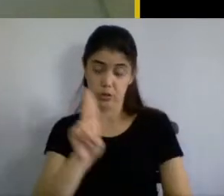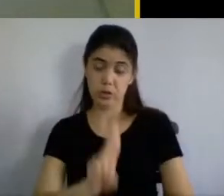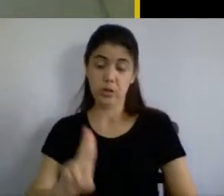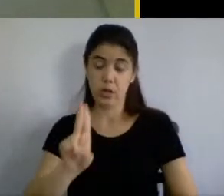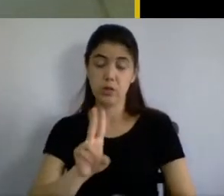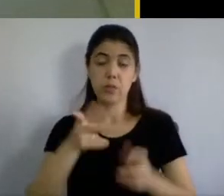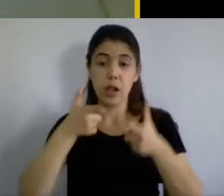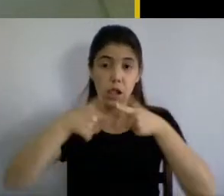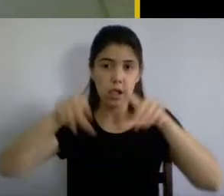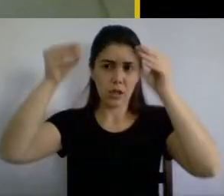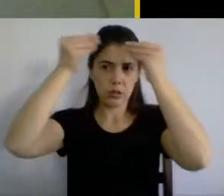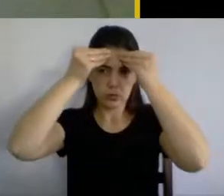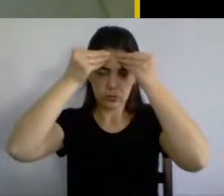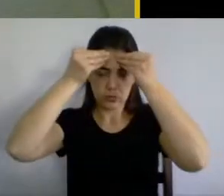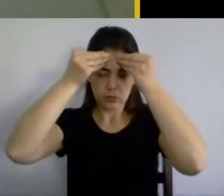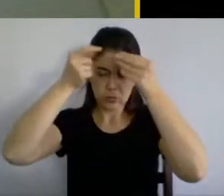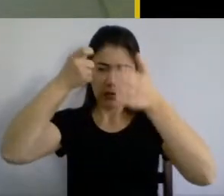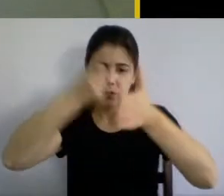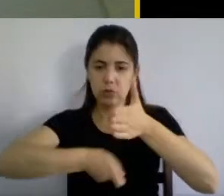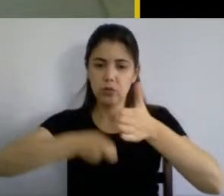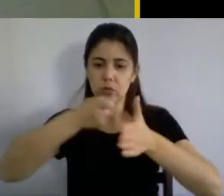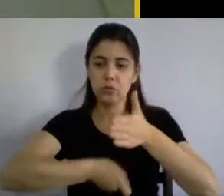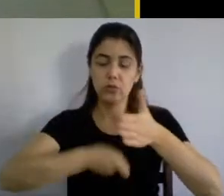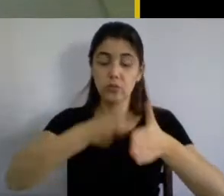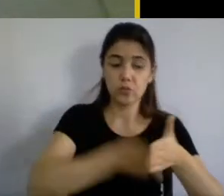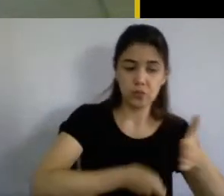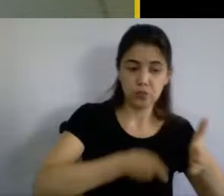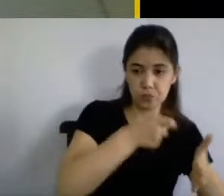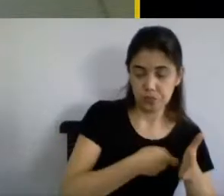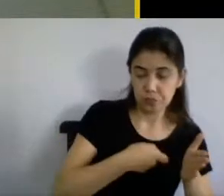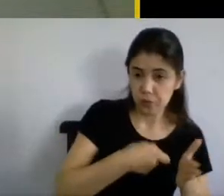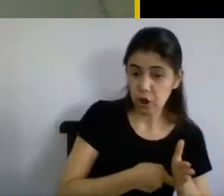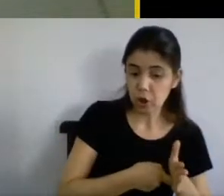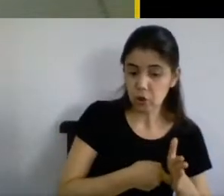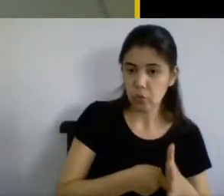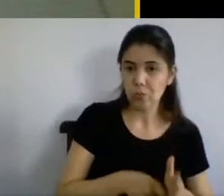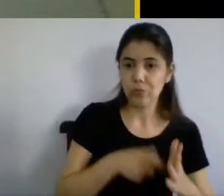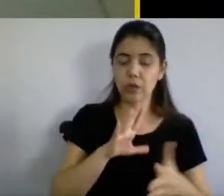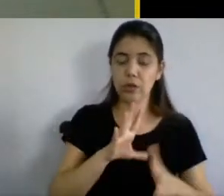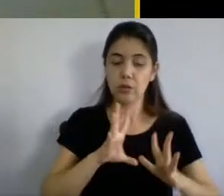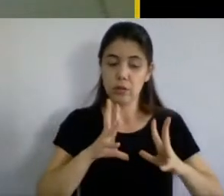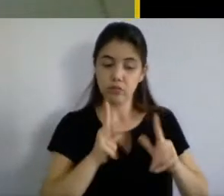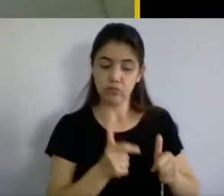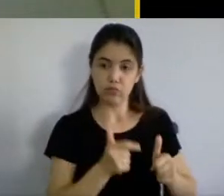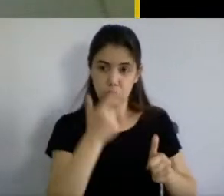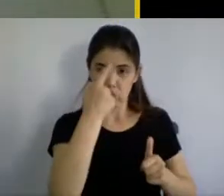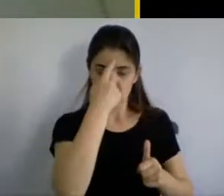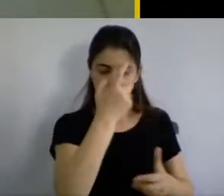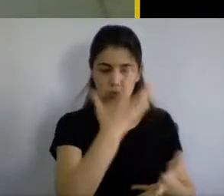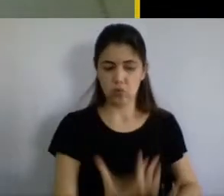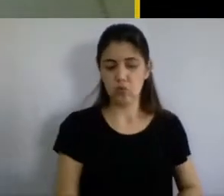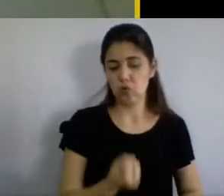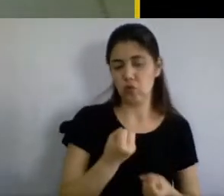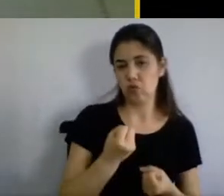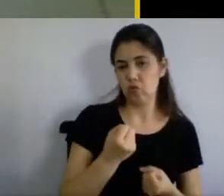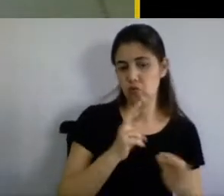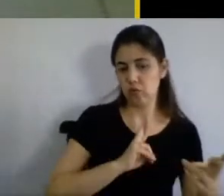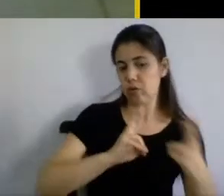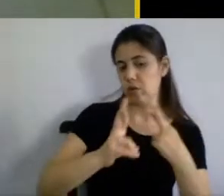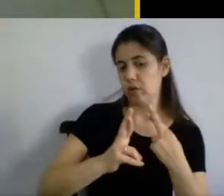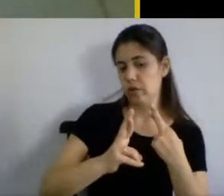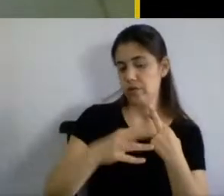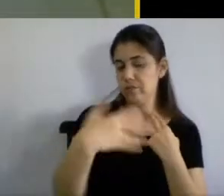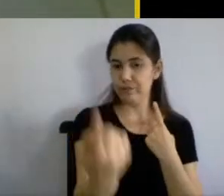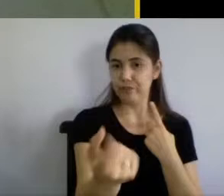na tentativa de manutenção de visões deterministas ou impositivas em relação ao outro e suas formas de